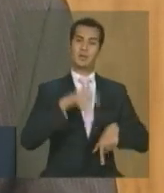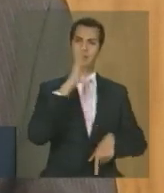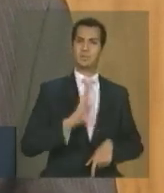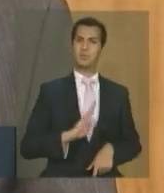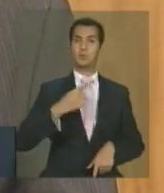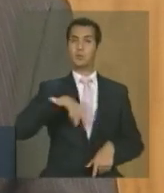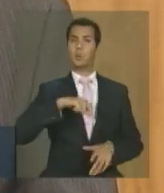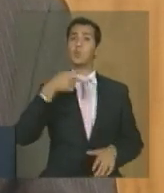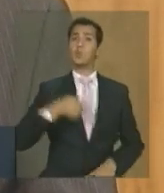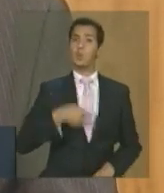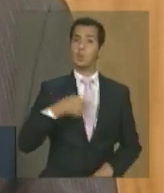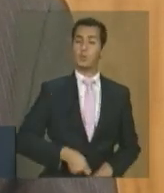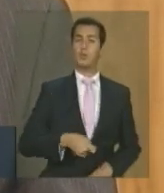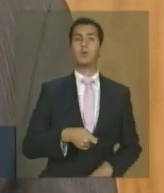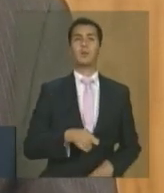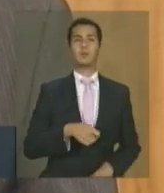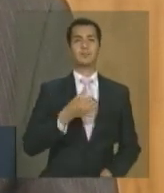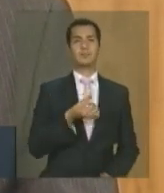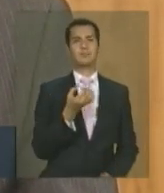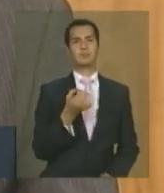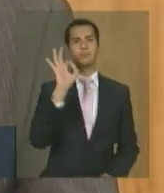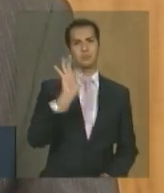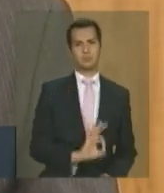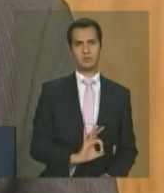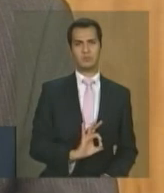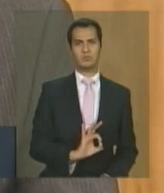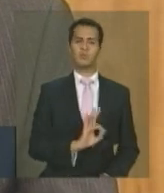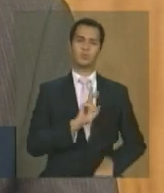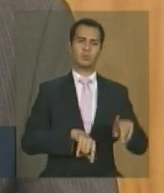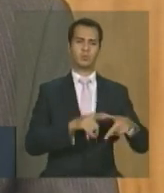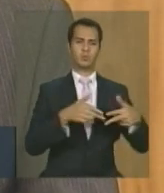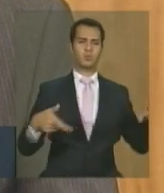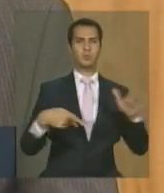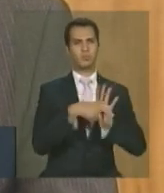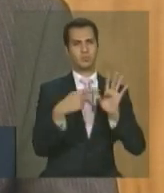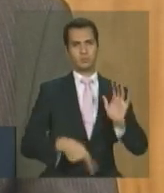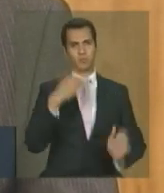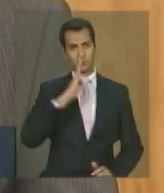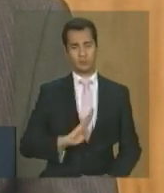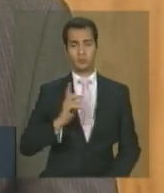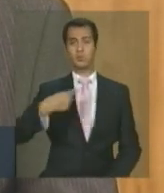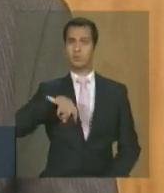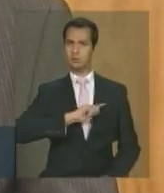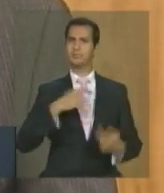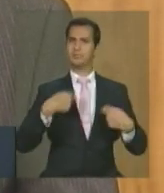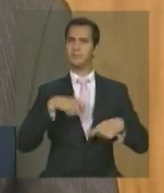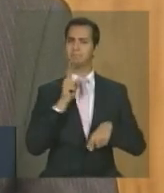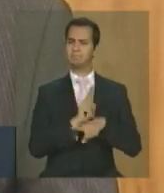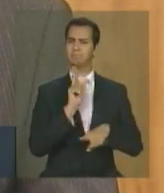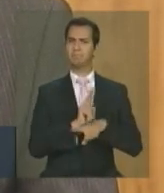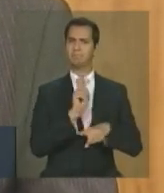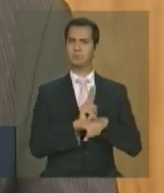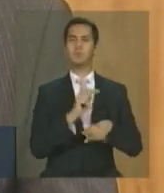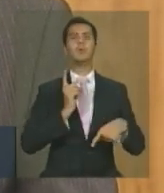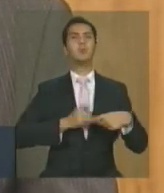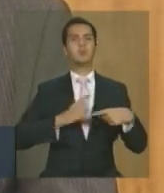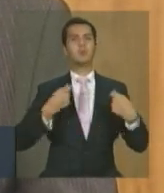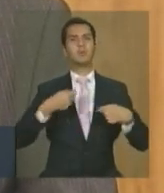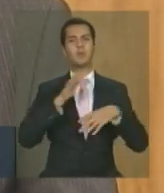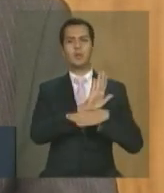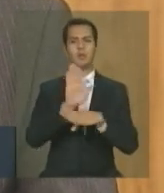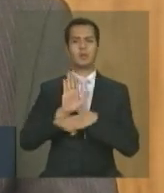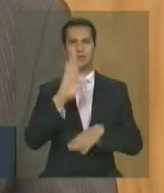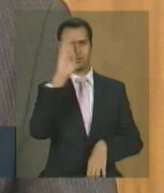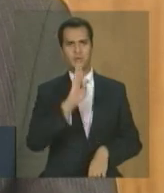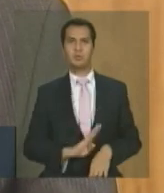razoável e nós vamos ter que ver isso no lápis, no detalhe, para garantir realmente que a cadeia produtiva brasileira seja